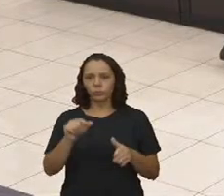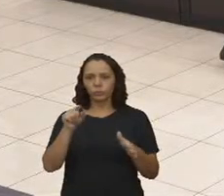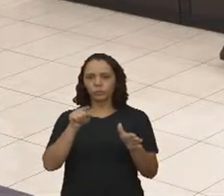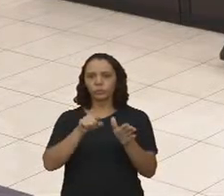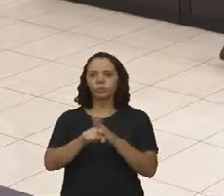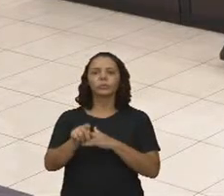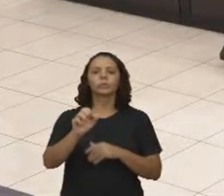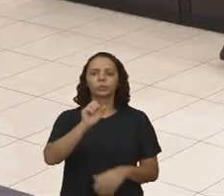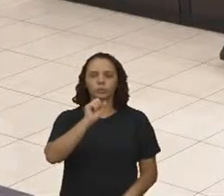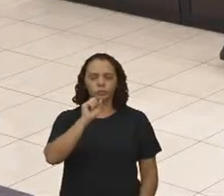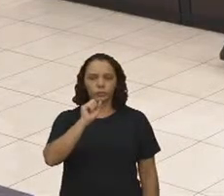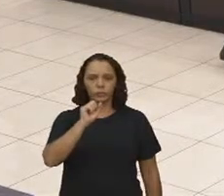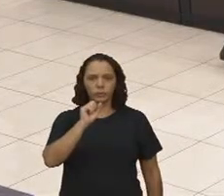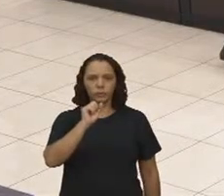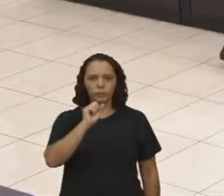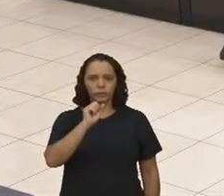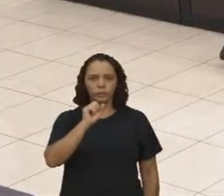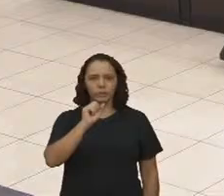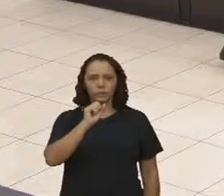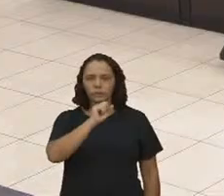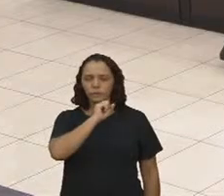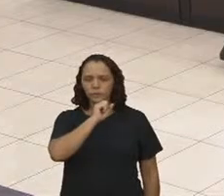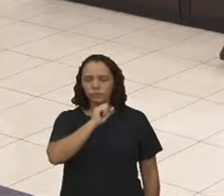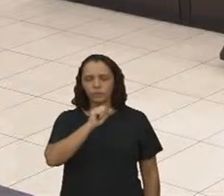Como voto o vereador Gabriel Belém.